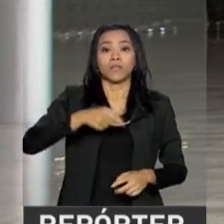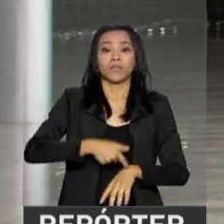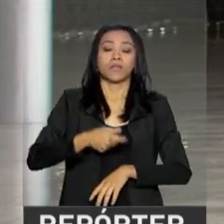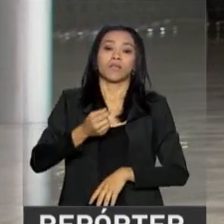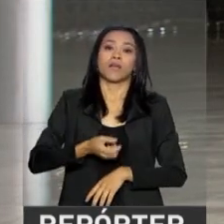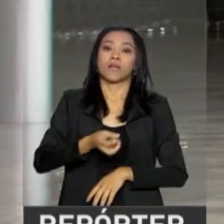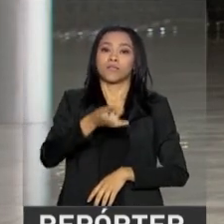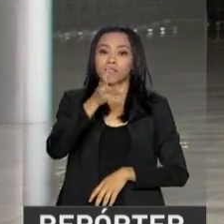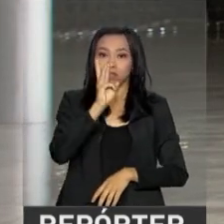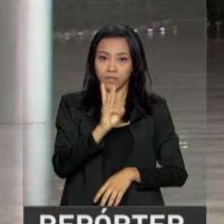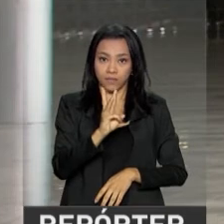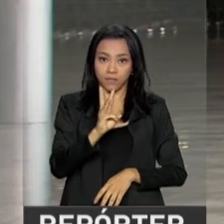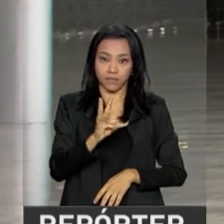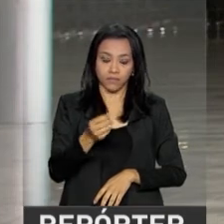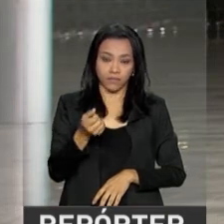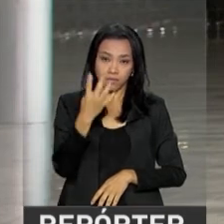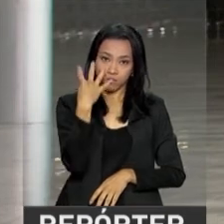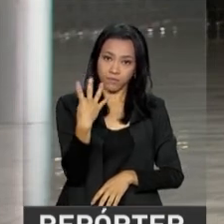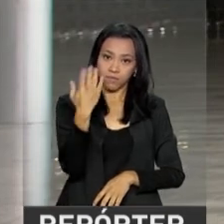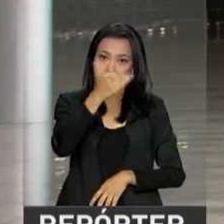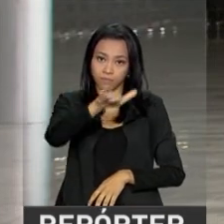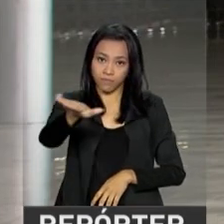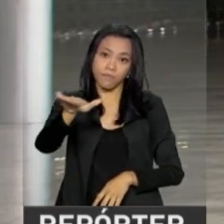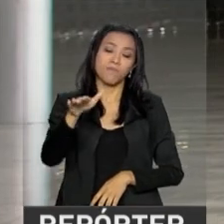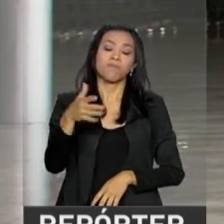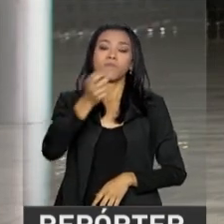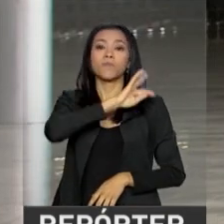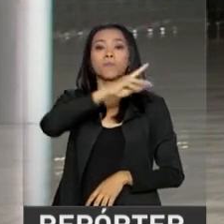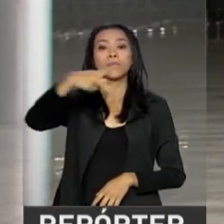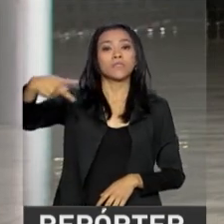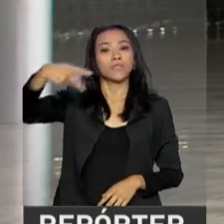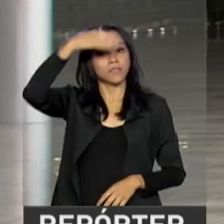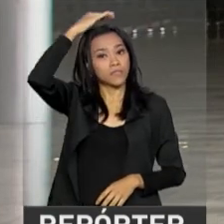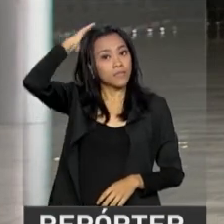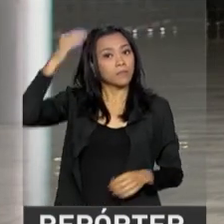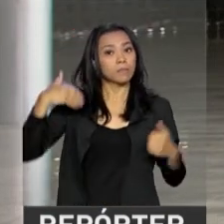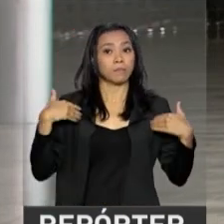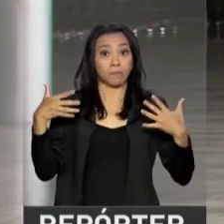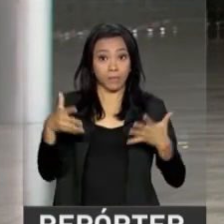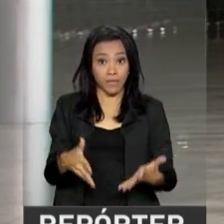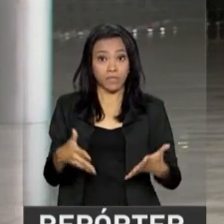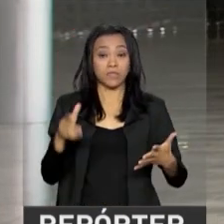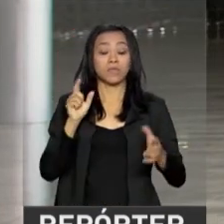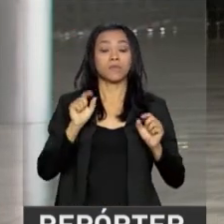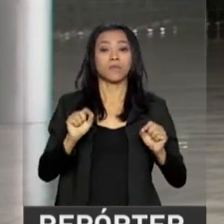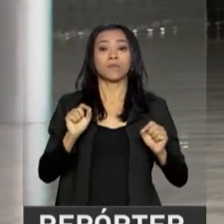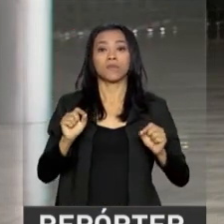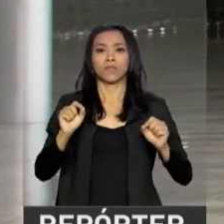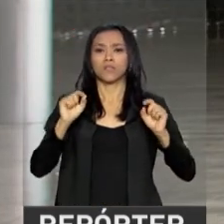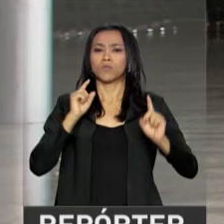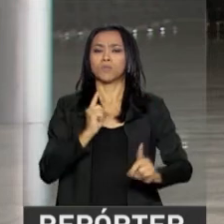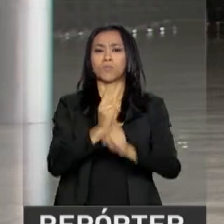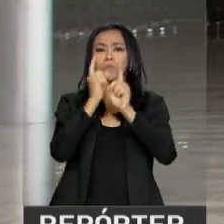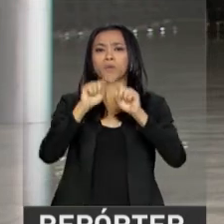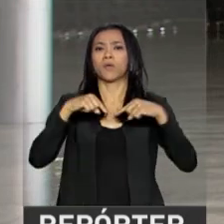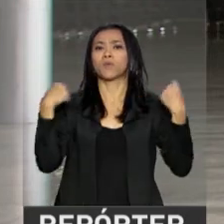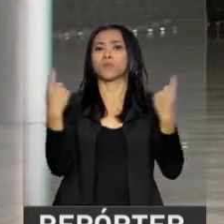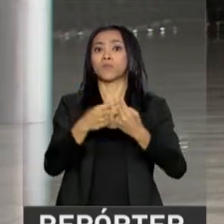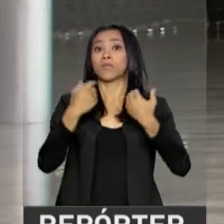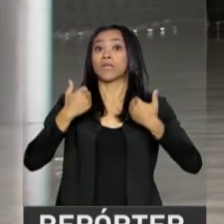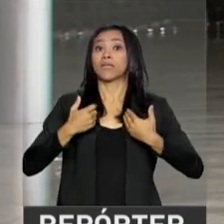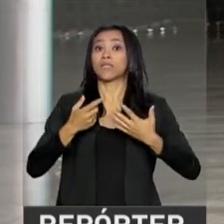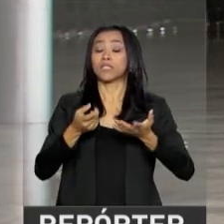30 aqui no palácio do planalto o presidente michel temer participa de uma cerimônia de lançamento do processo de conversão de multas